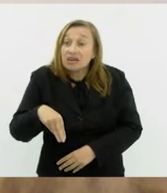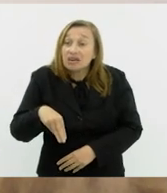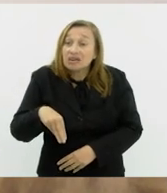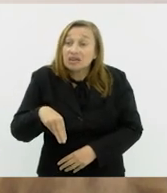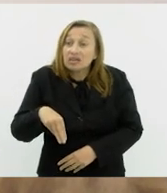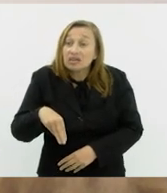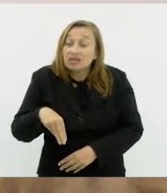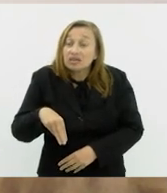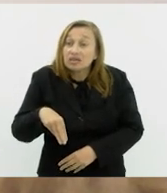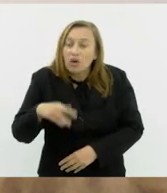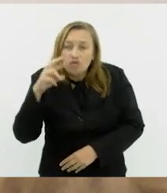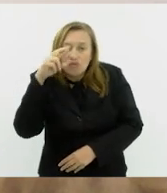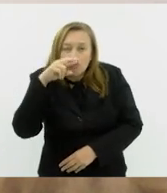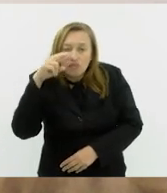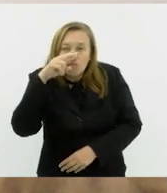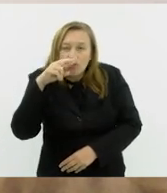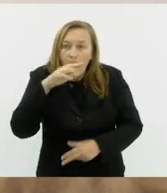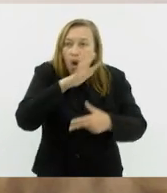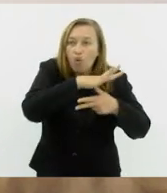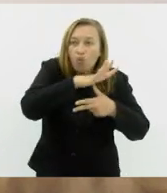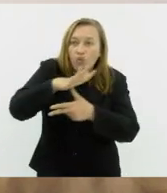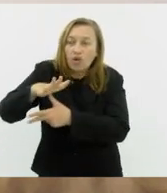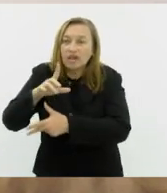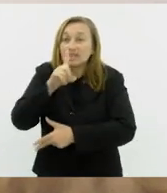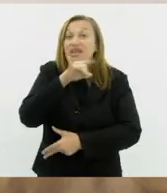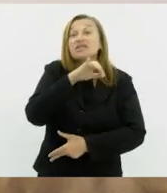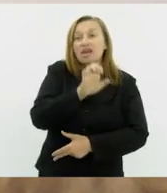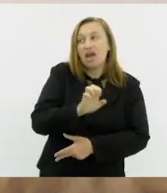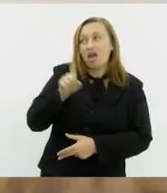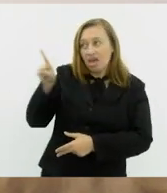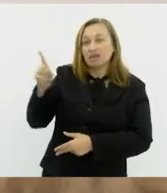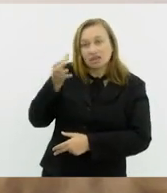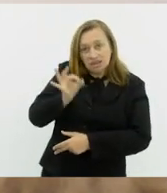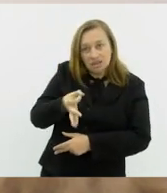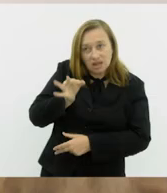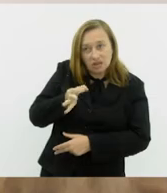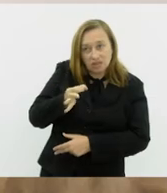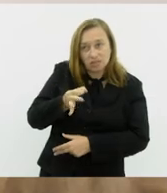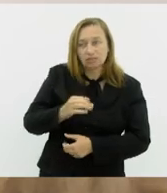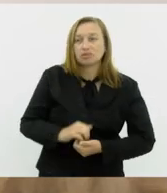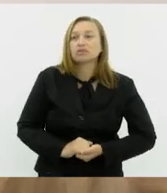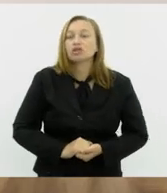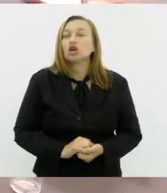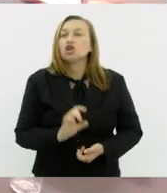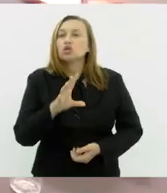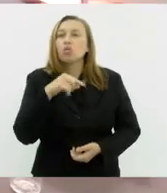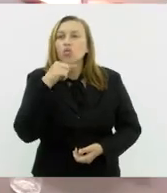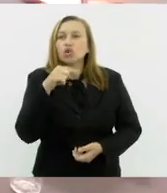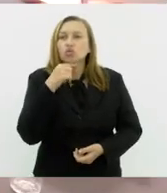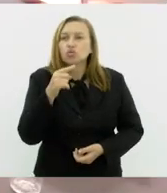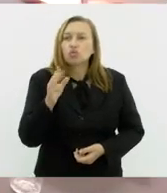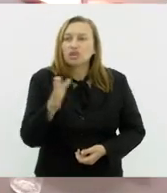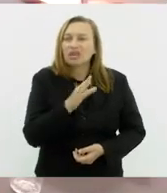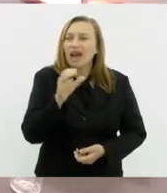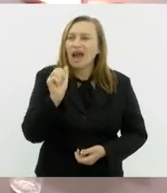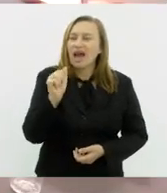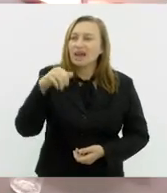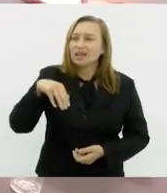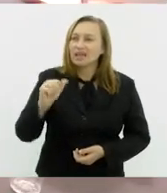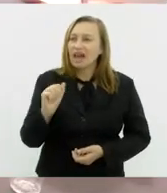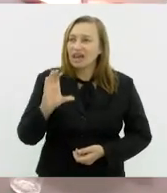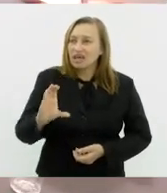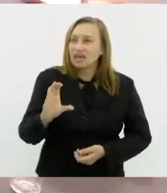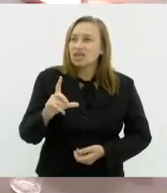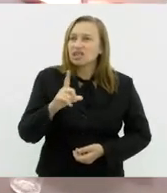Quem vai gerenciar esse voo realmente é o DCEA, tá? Então ele está certo, tá bom? Só uma dúvida para a ANAC. Isso. Nós tivemos um caso,